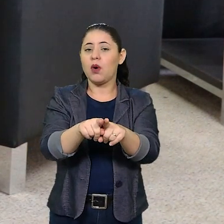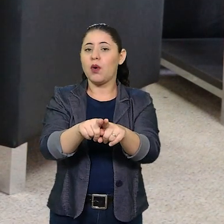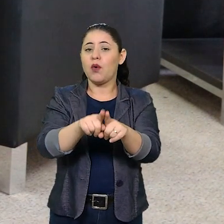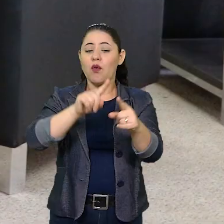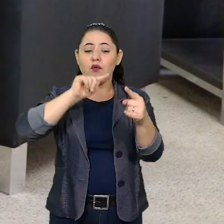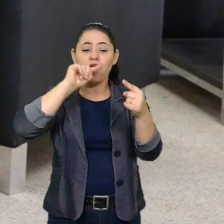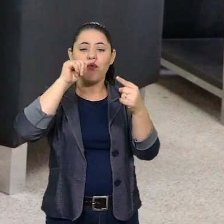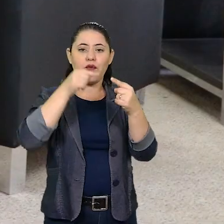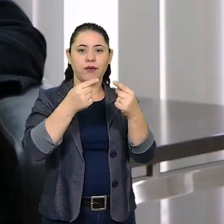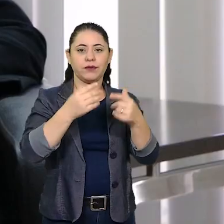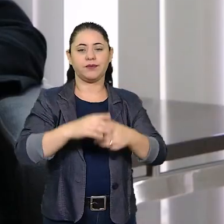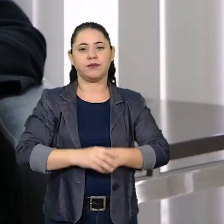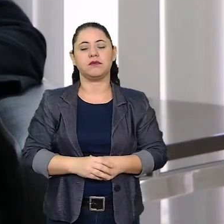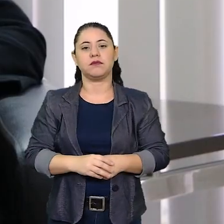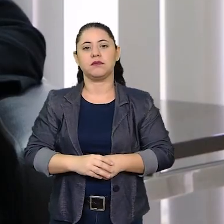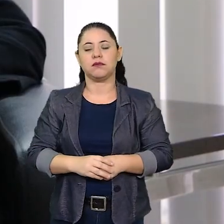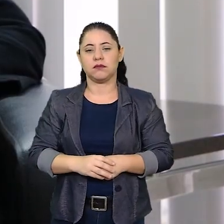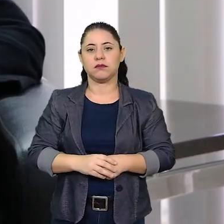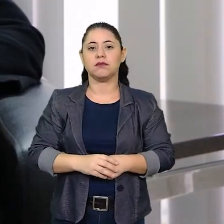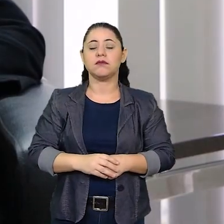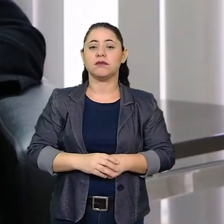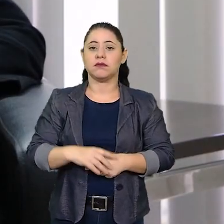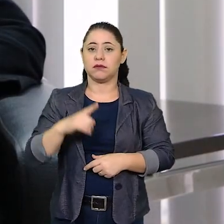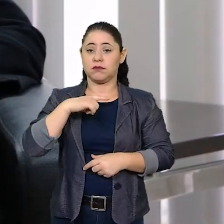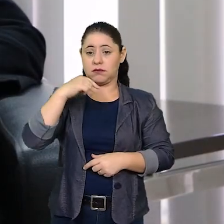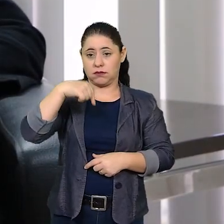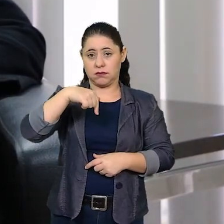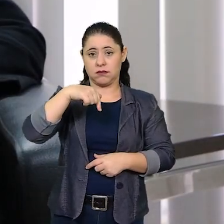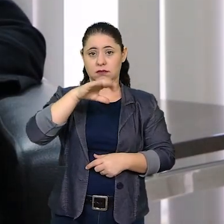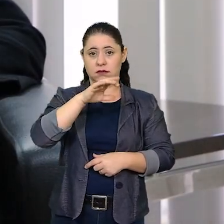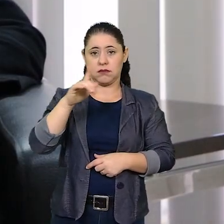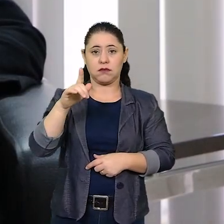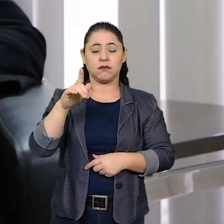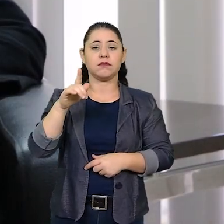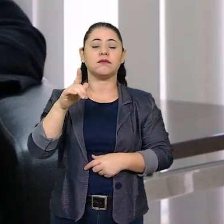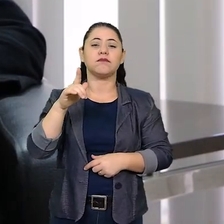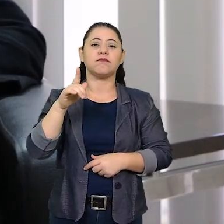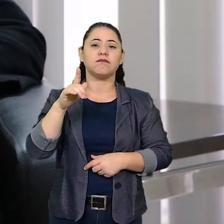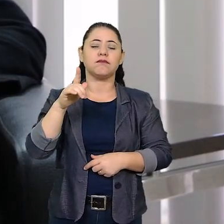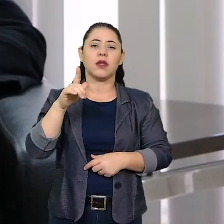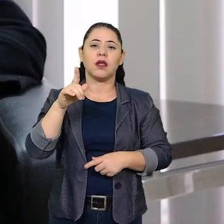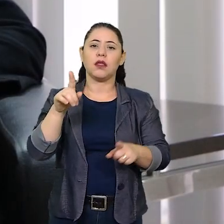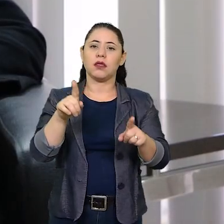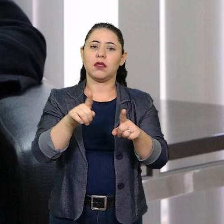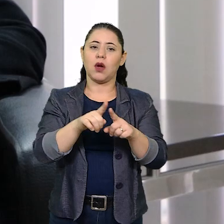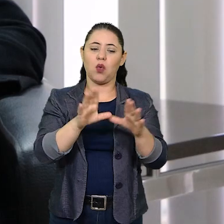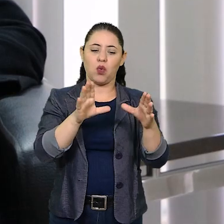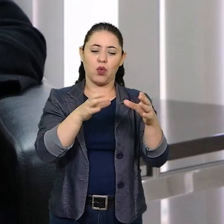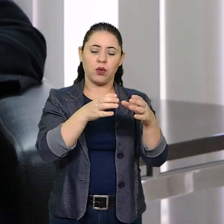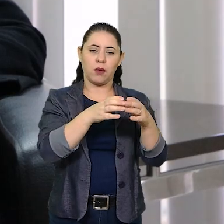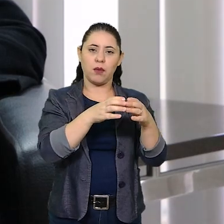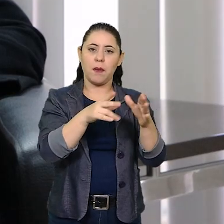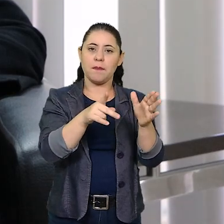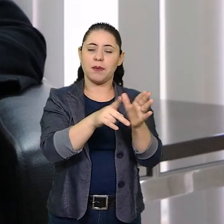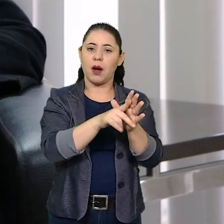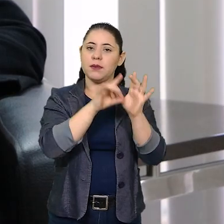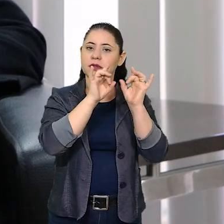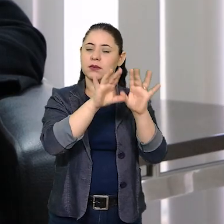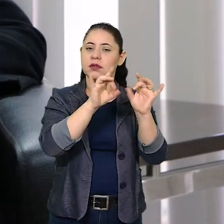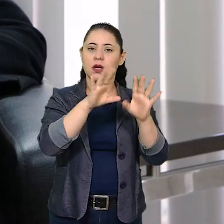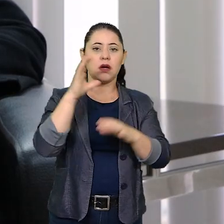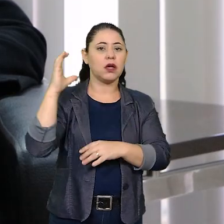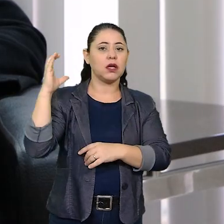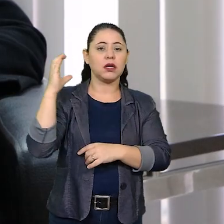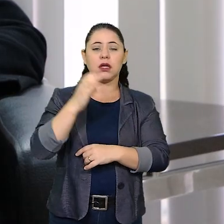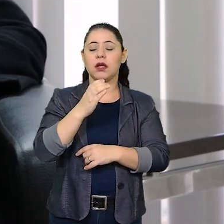tipo de foco. Além disso, nós temos em Campo Grande uma vara especializada em